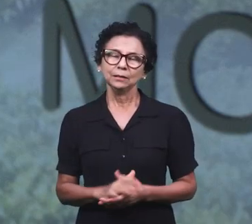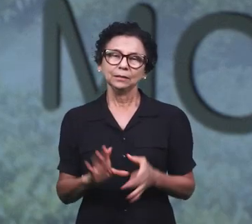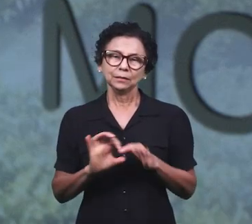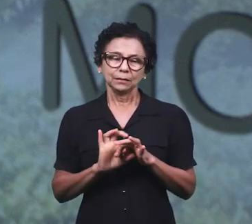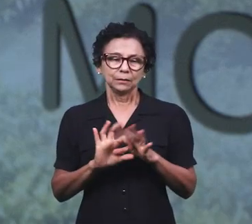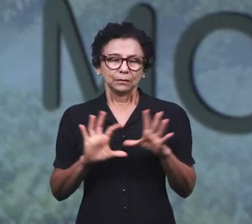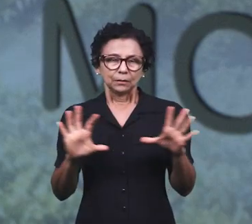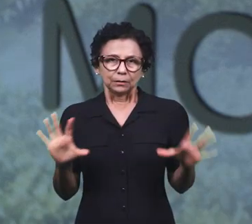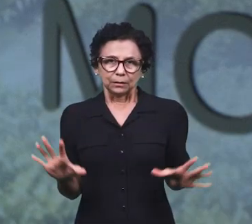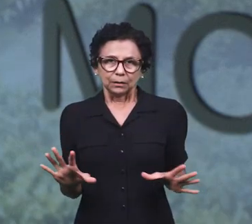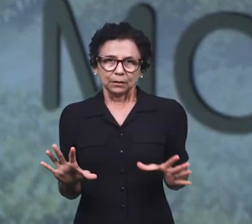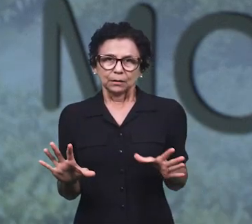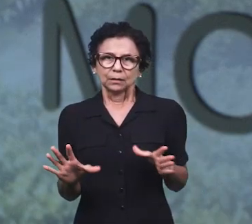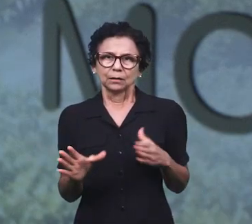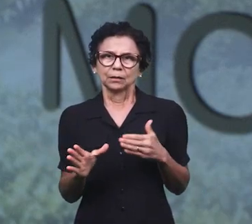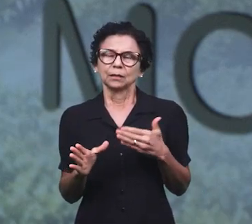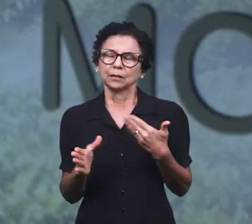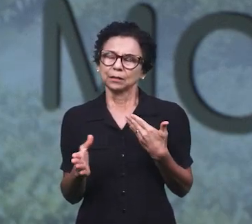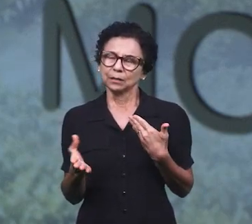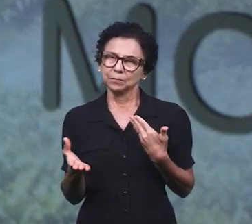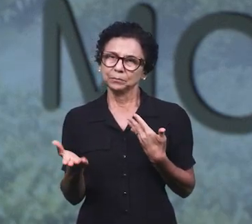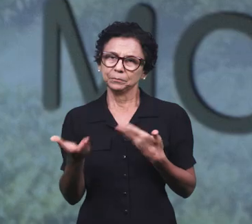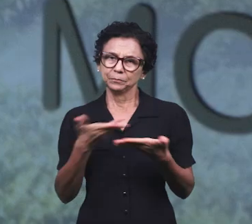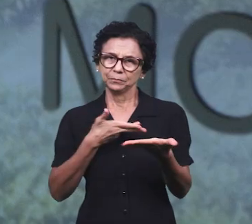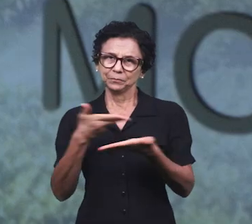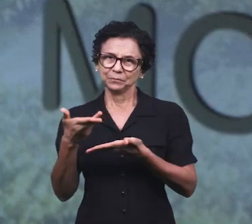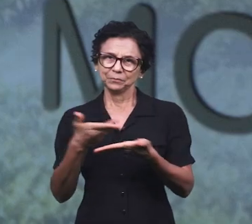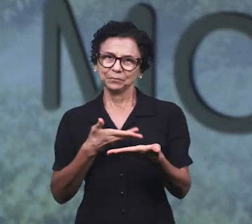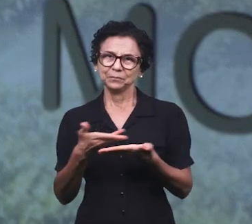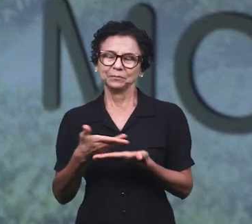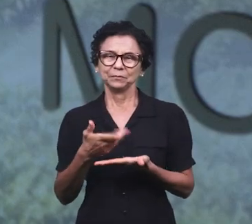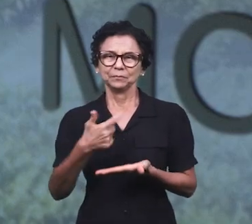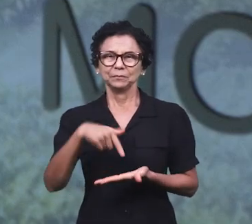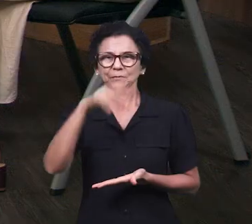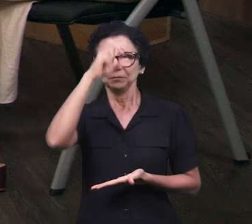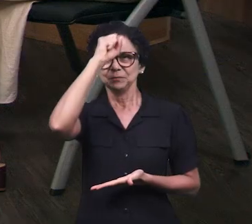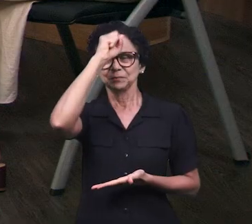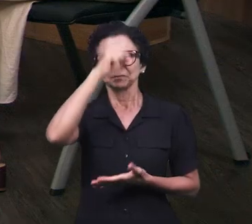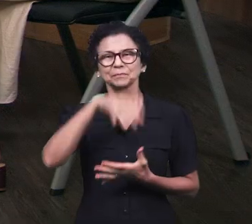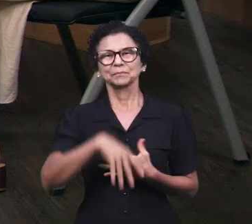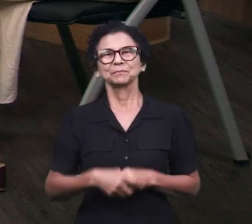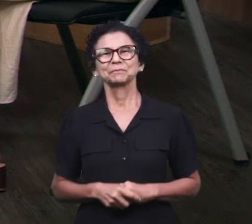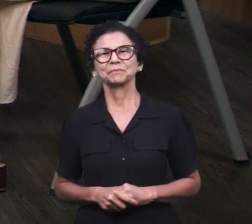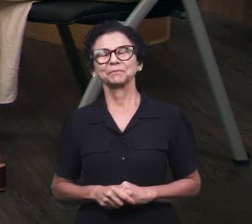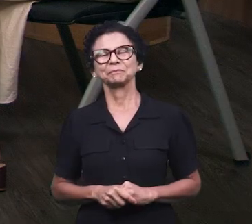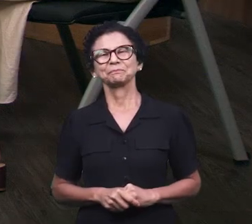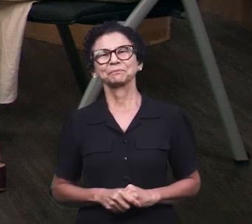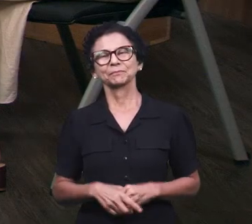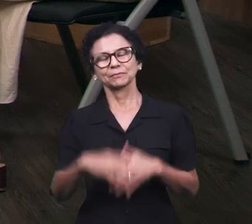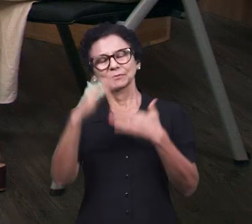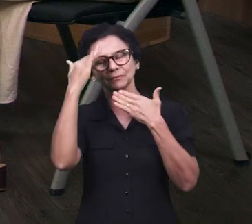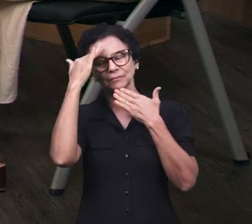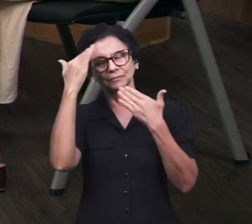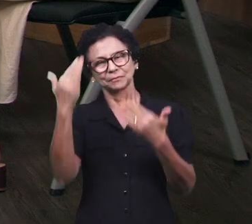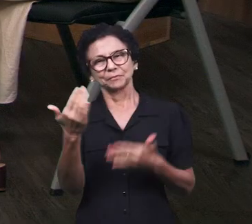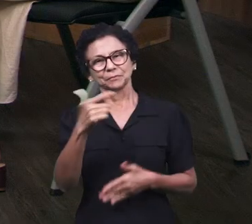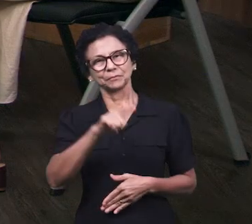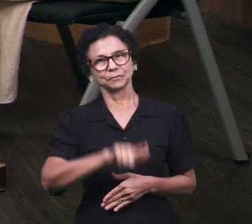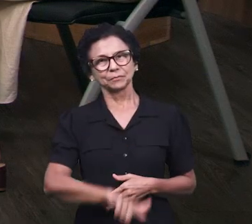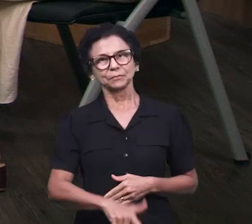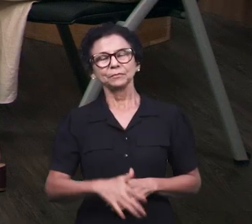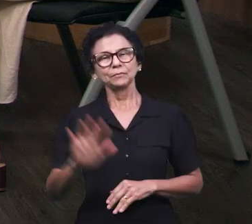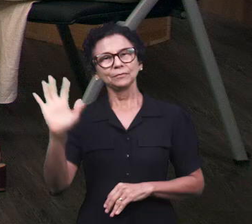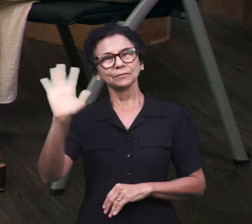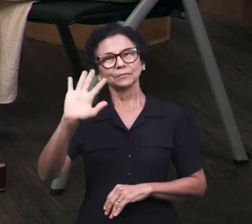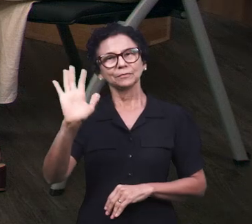disposição para compartilhar aquilo que temos aprendido no dia a dia. Tá certo. Obrigado mais uma vez e